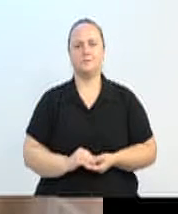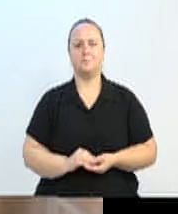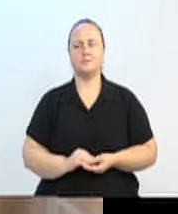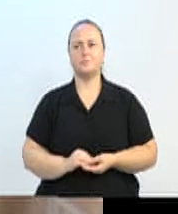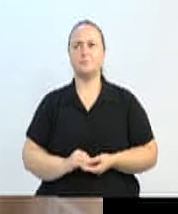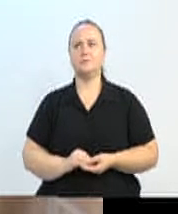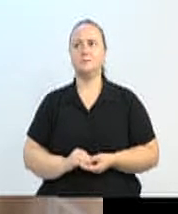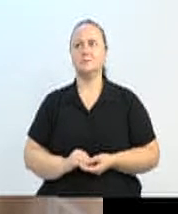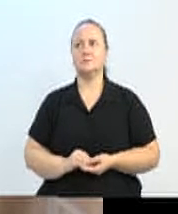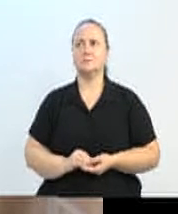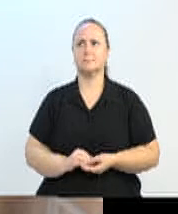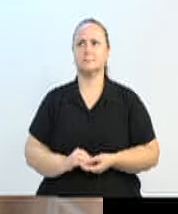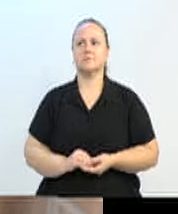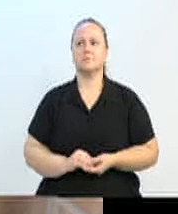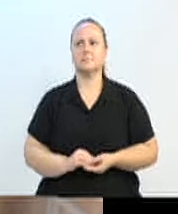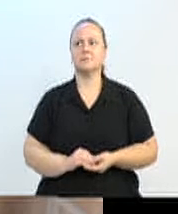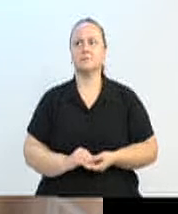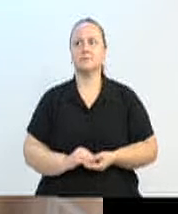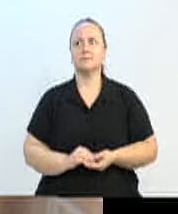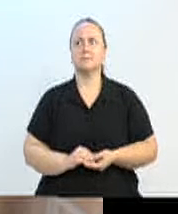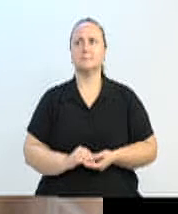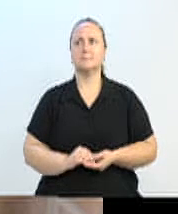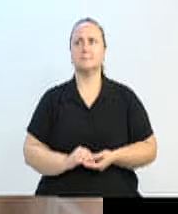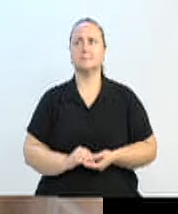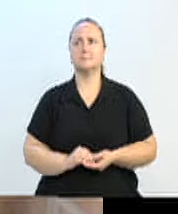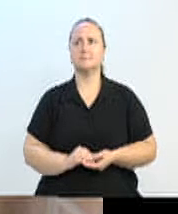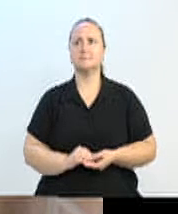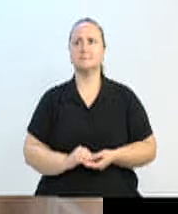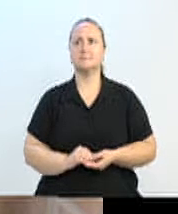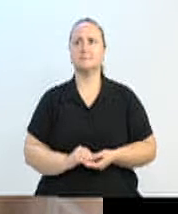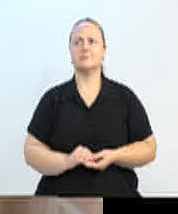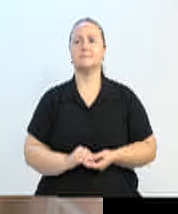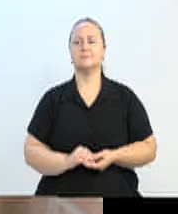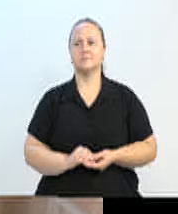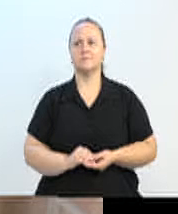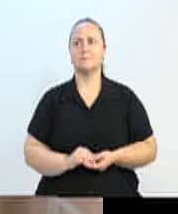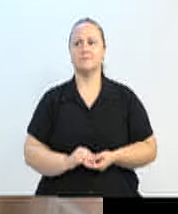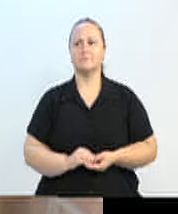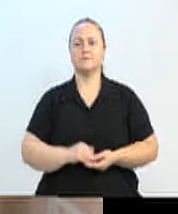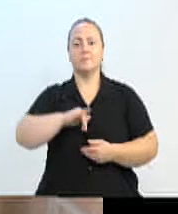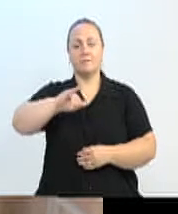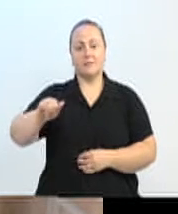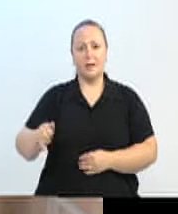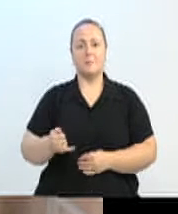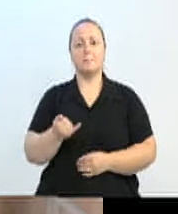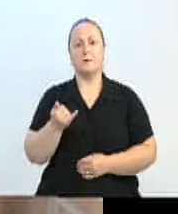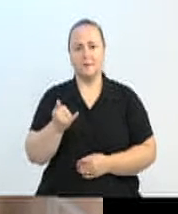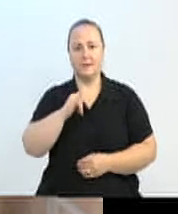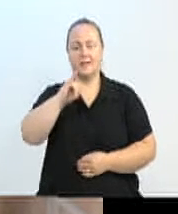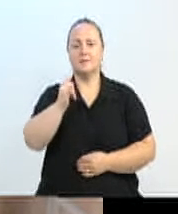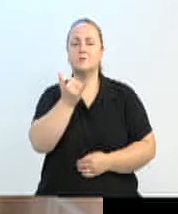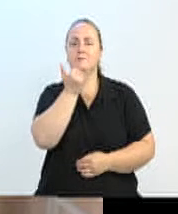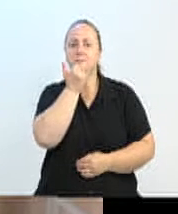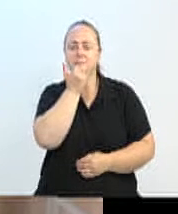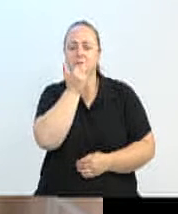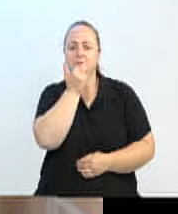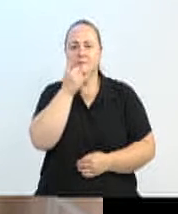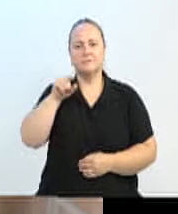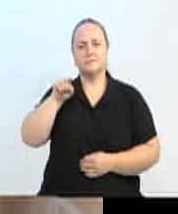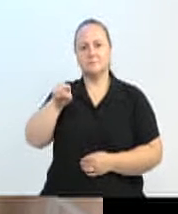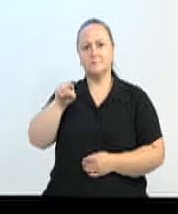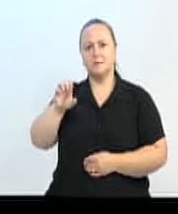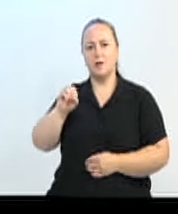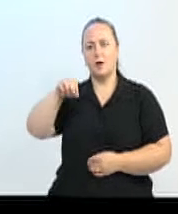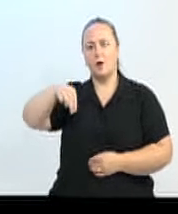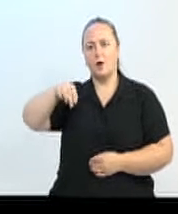e nós tivemos já aproveito para justificar que na ONG as crianças